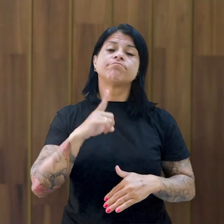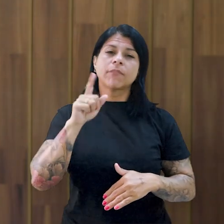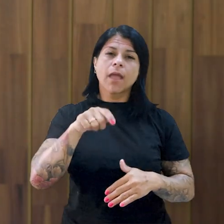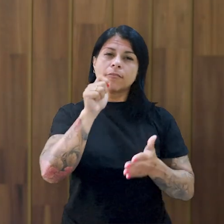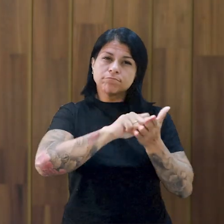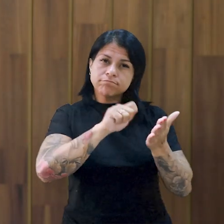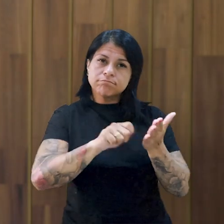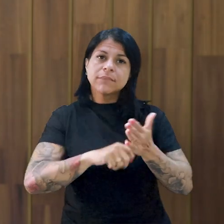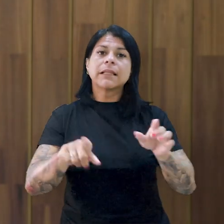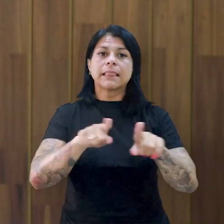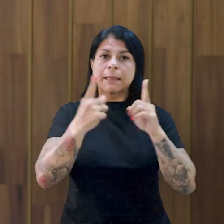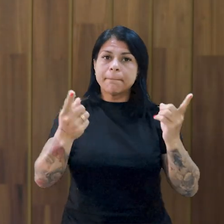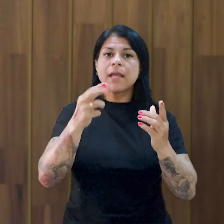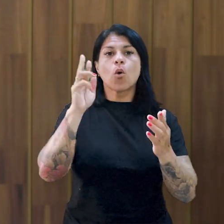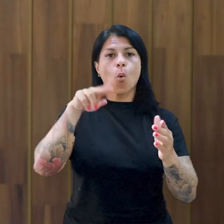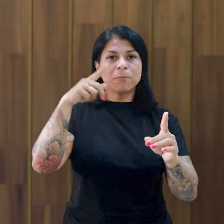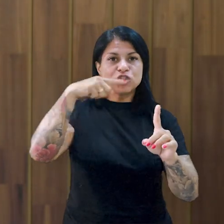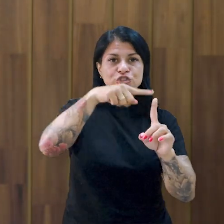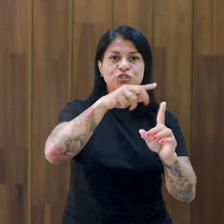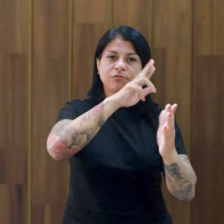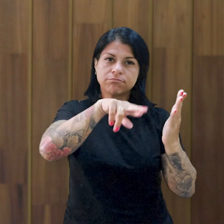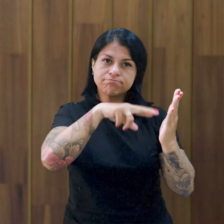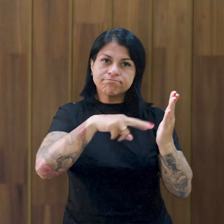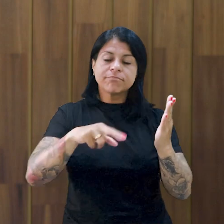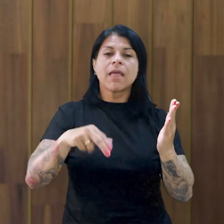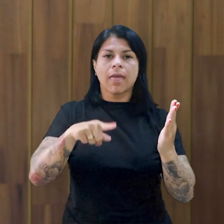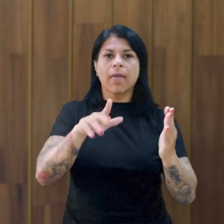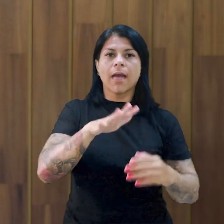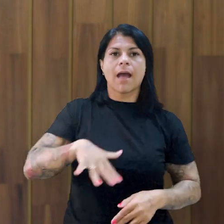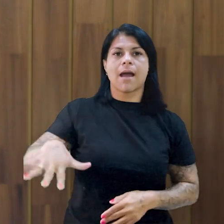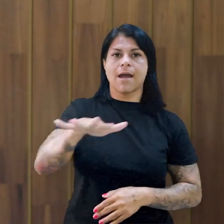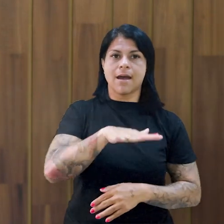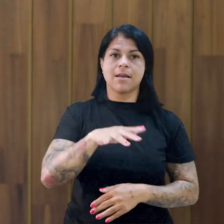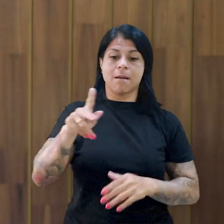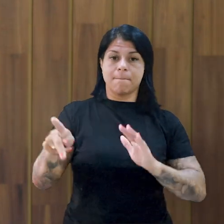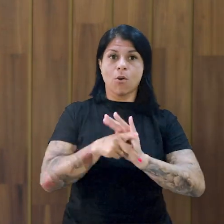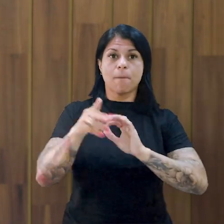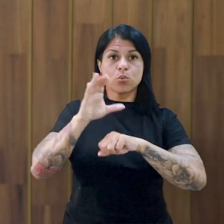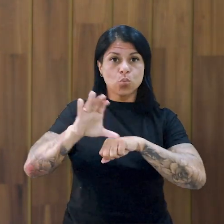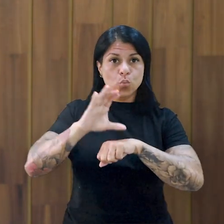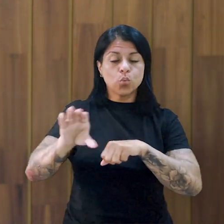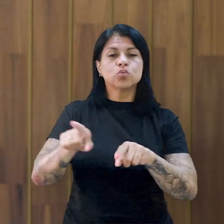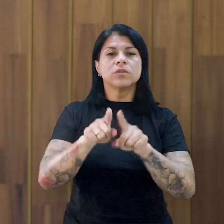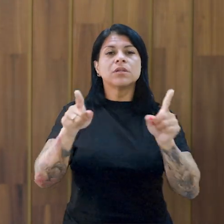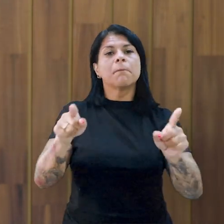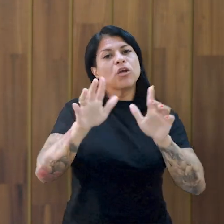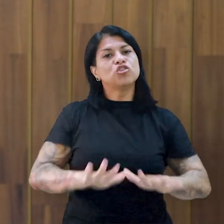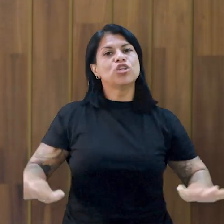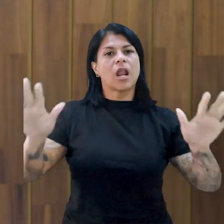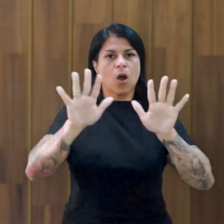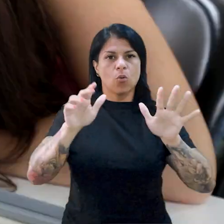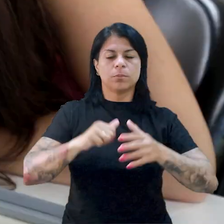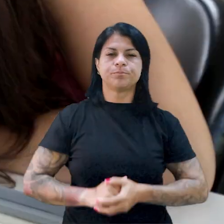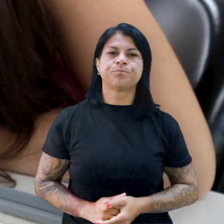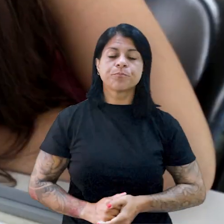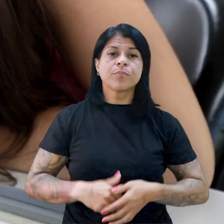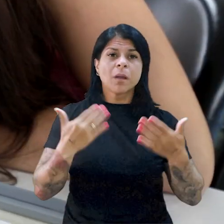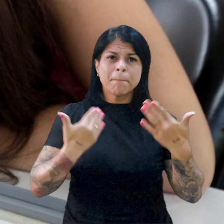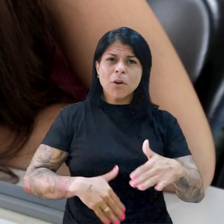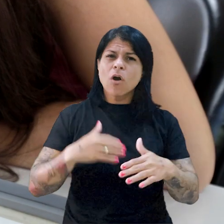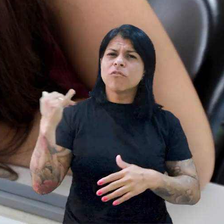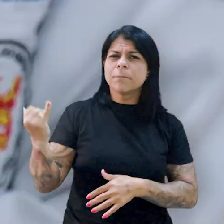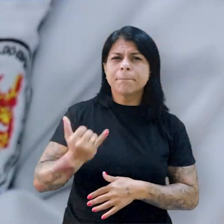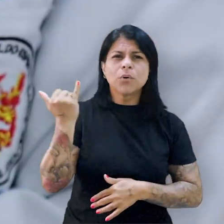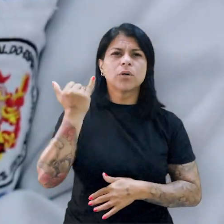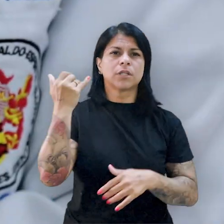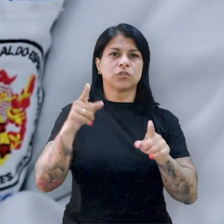questões discursivas e objetivas, tanto da área específica do curso quanto da área geral. A prova é